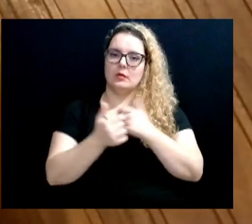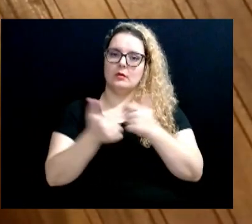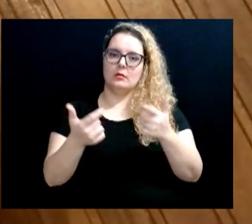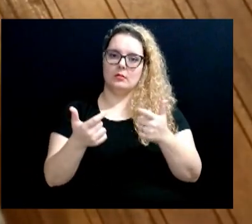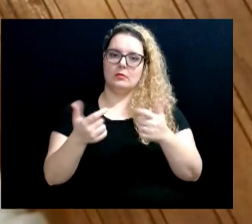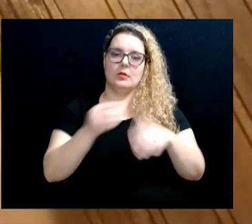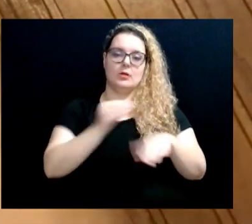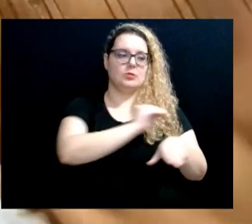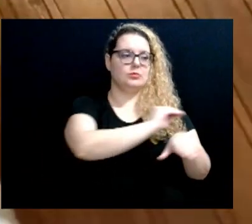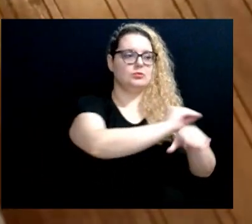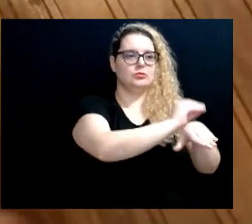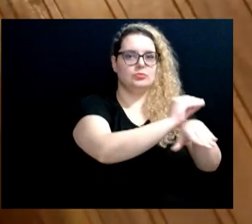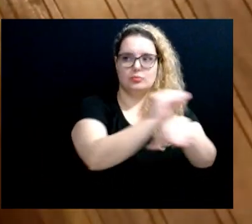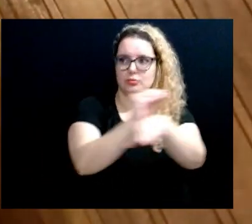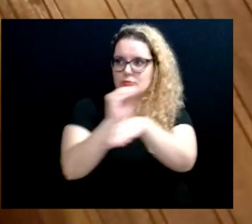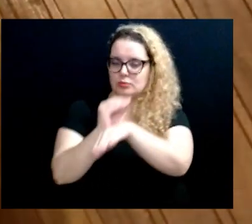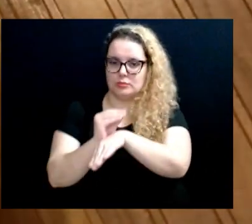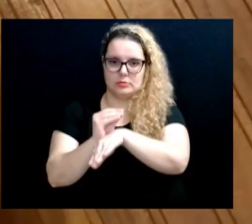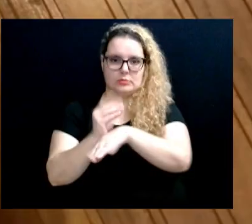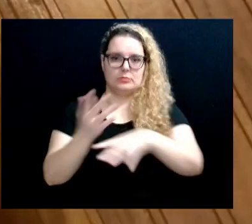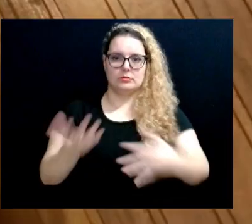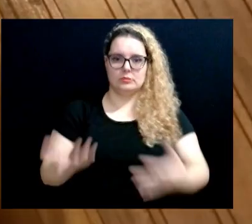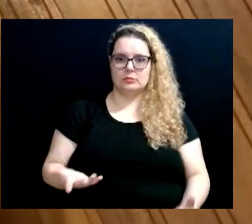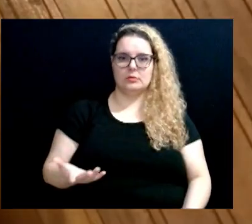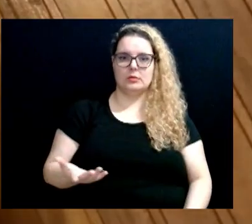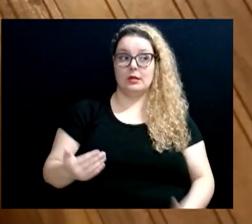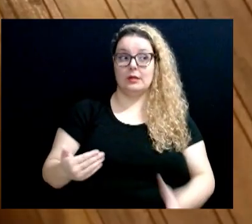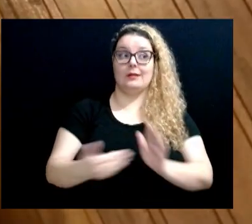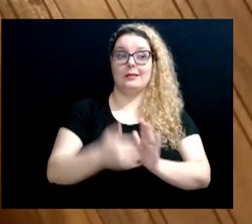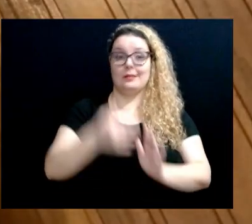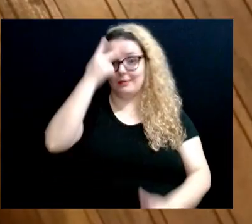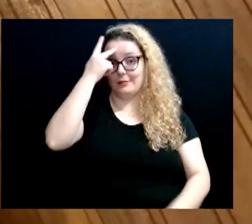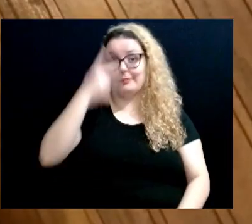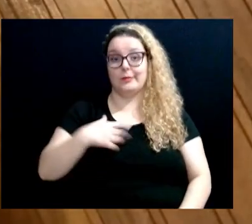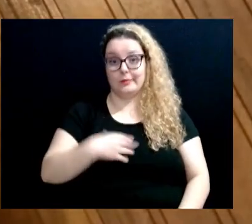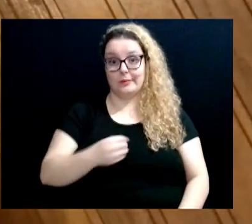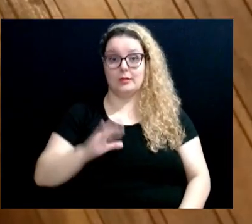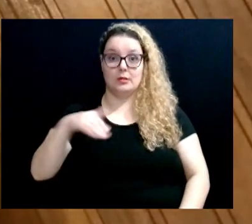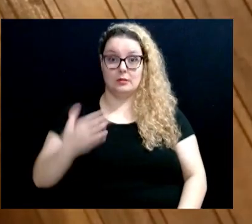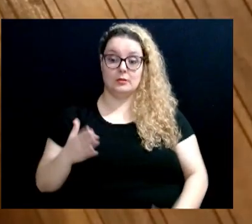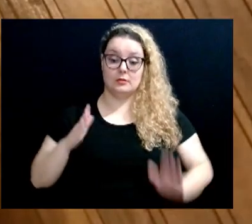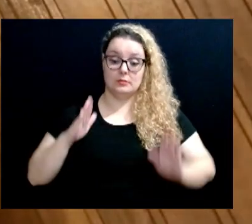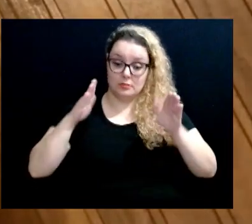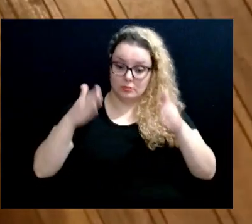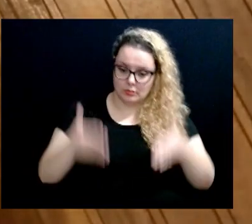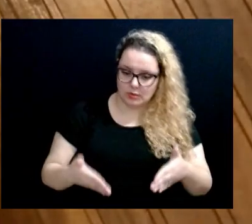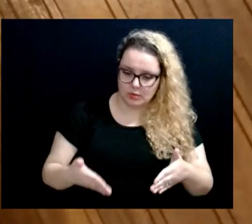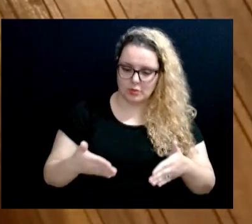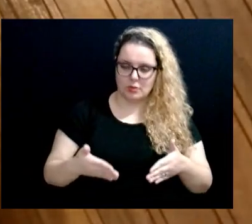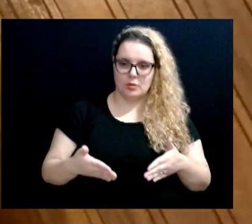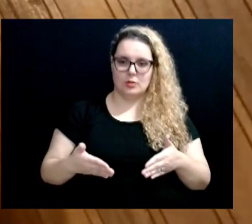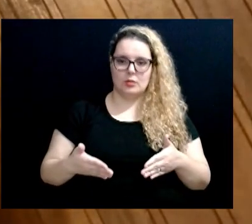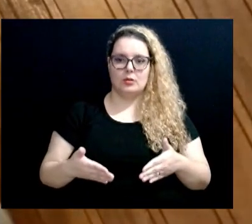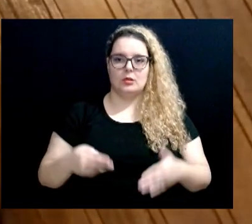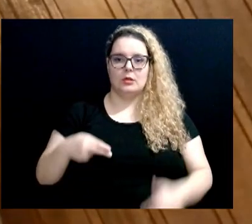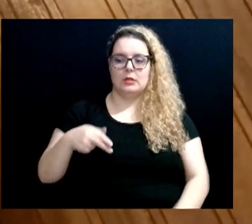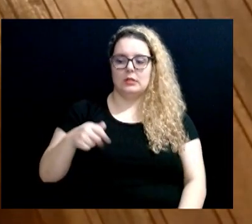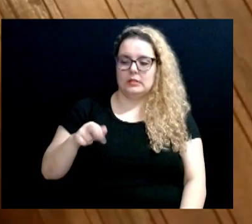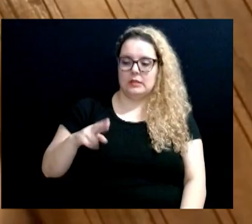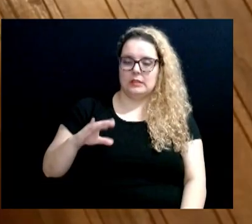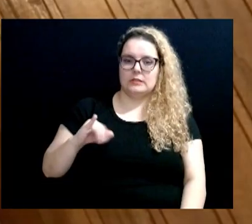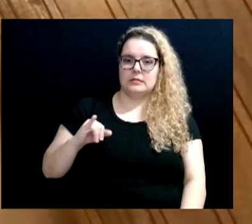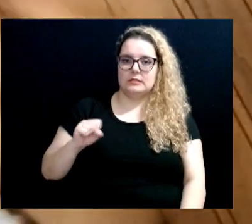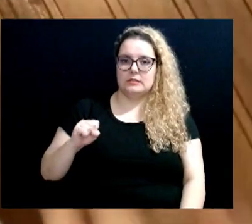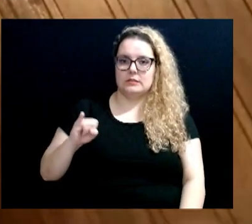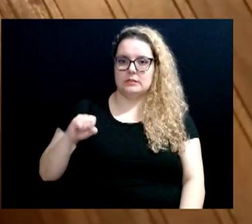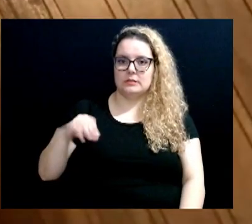que seja mesmo o filho. E aí, quando a gente entra nesse aspecto de narcisismo, nós já estamos falando